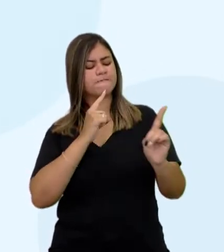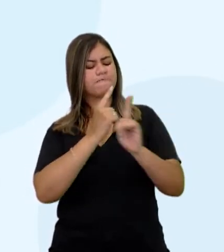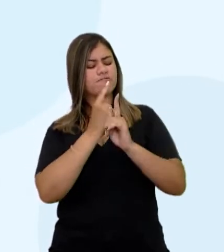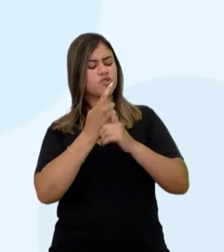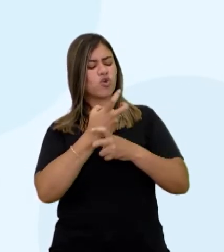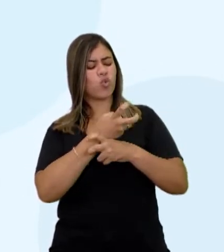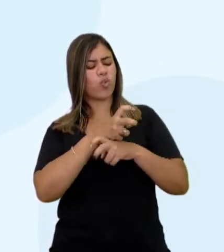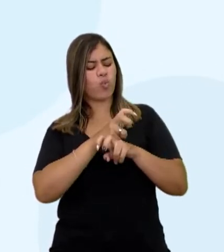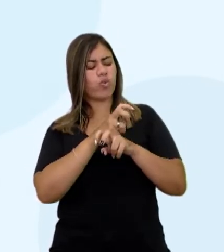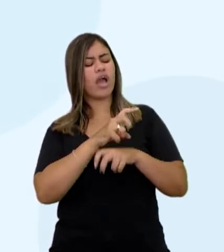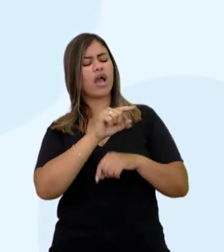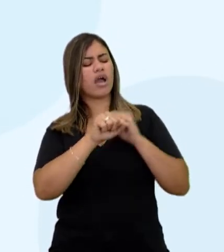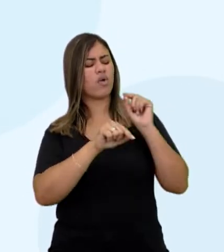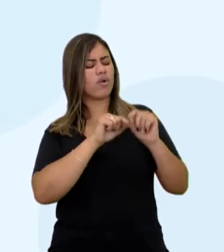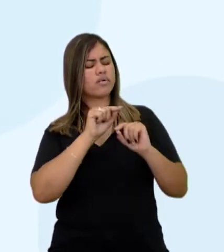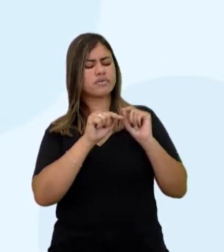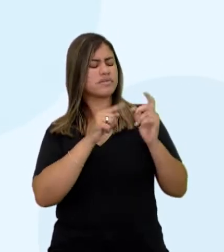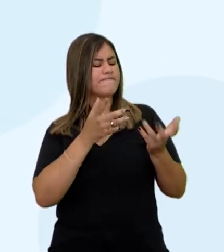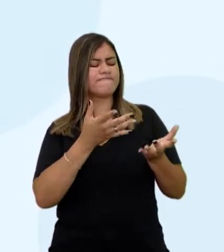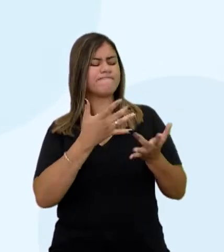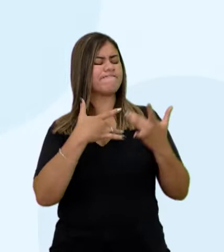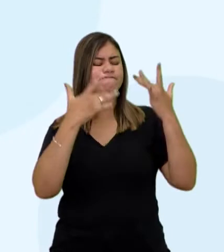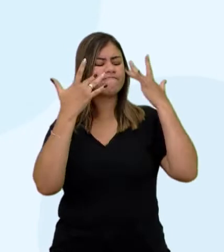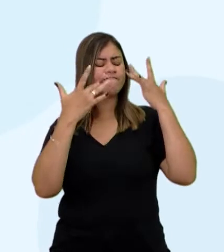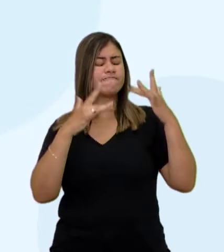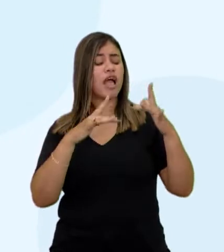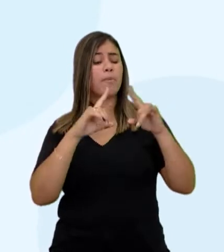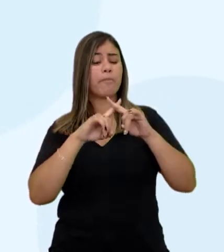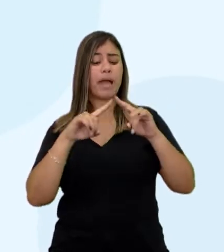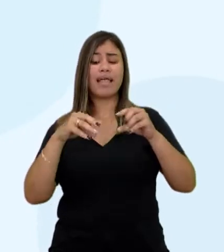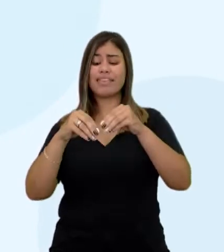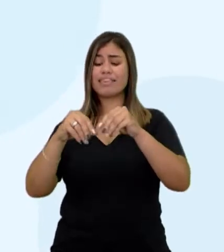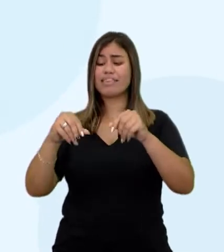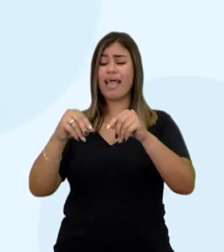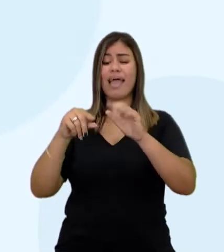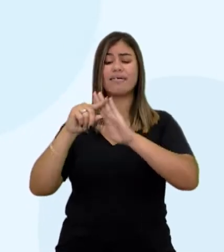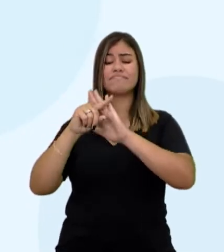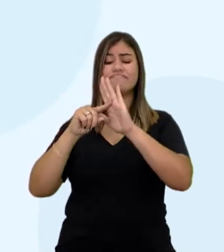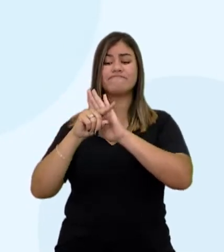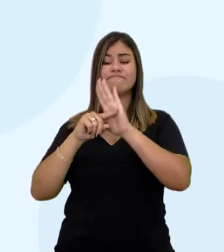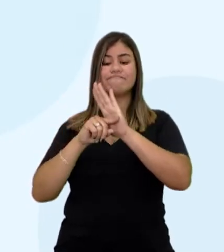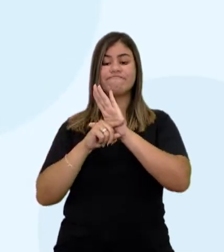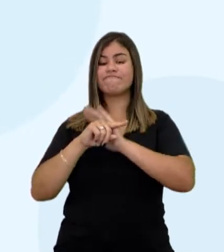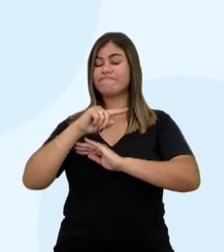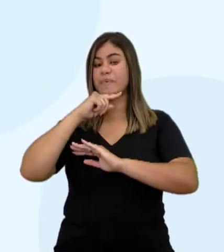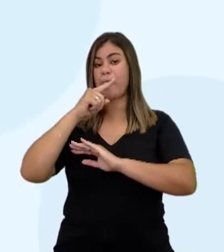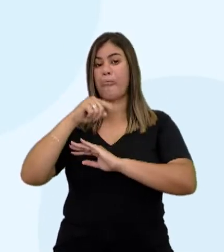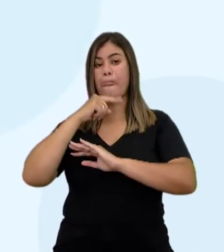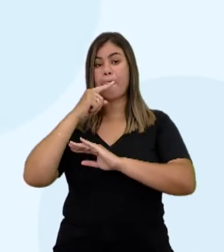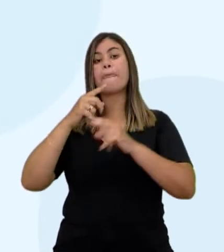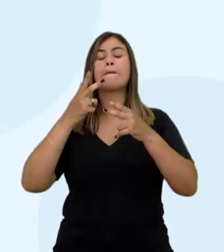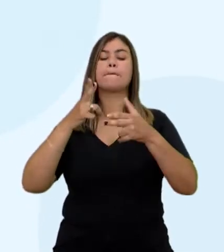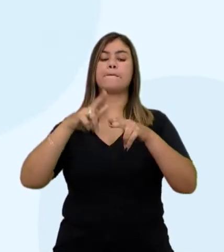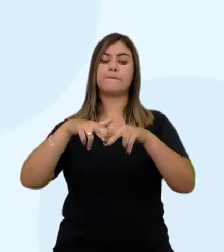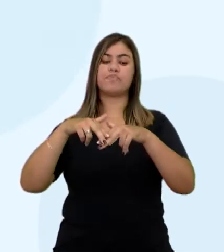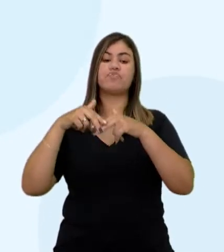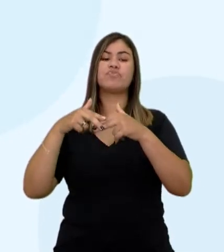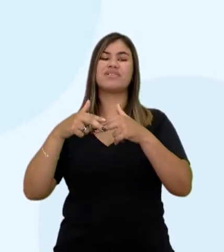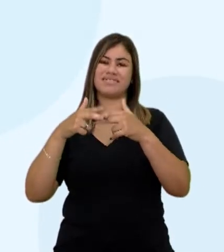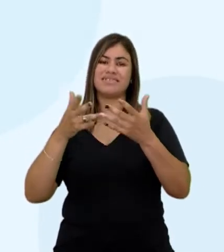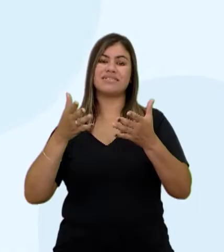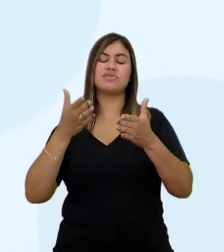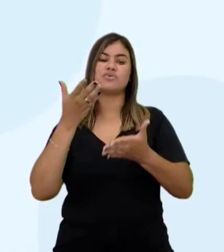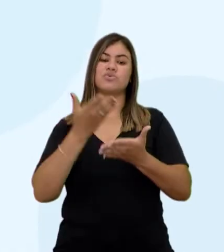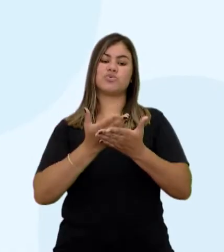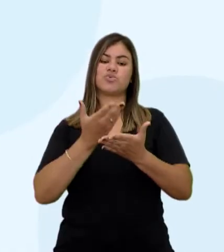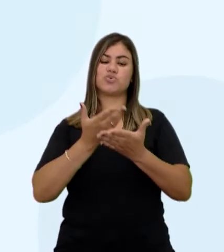existe uma ausência de registro geológico terrestre nesse período, né? Por isso que fala da era pré-cambriana, até porque